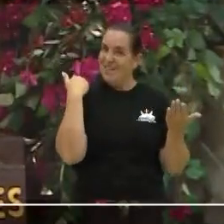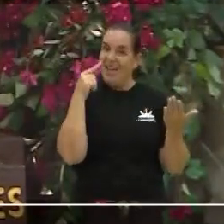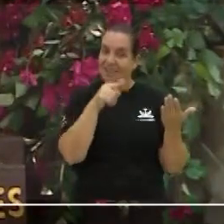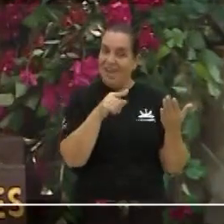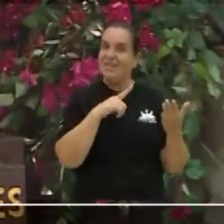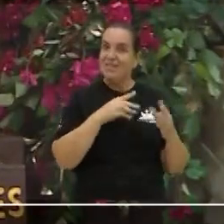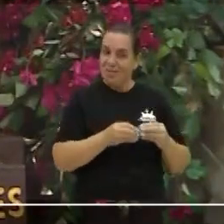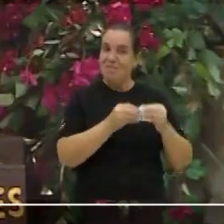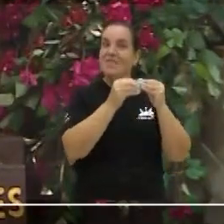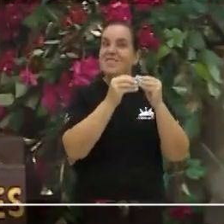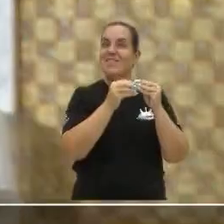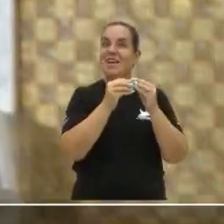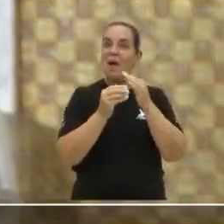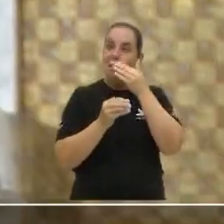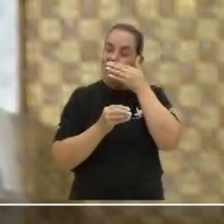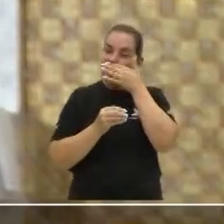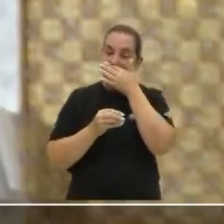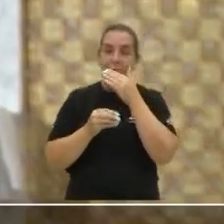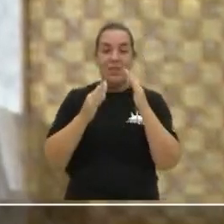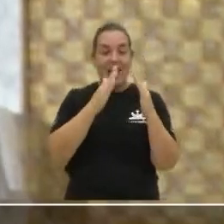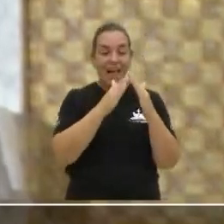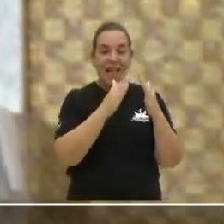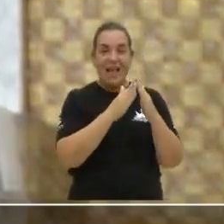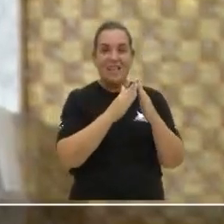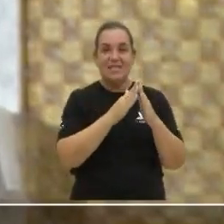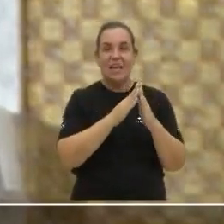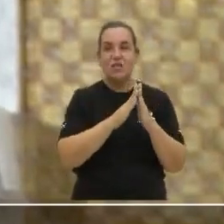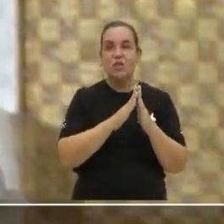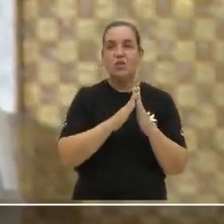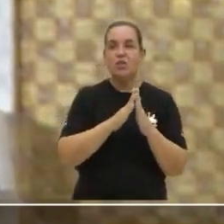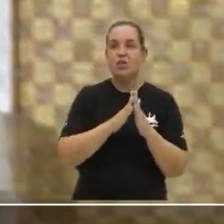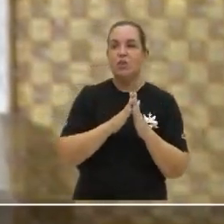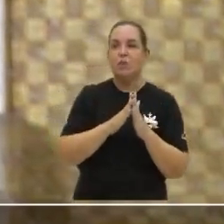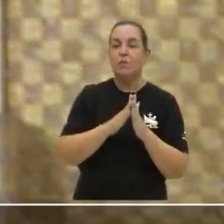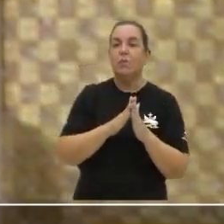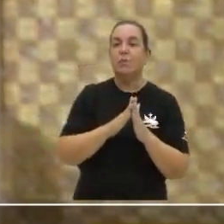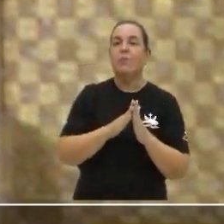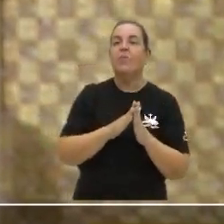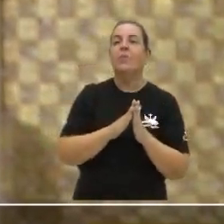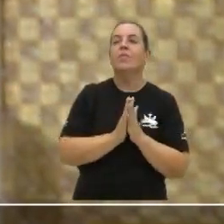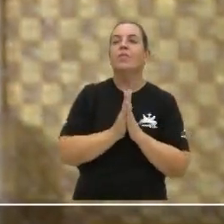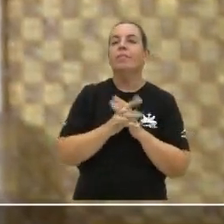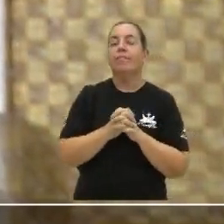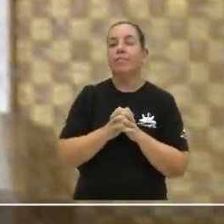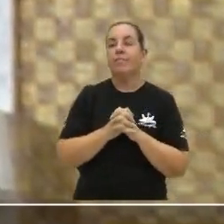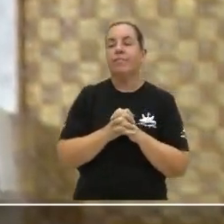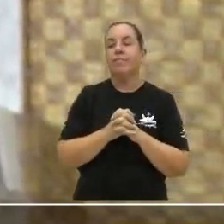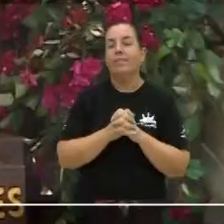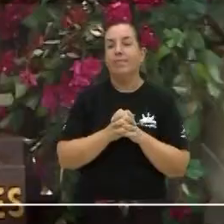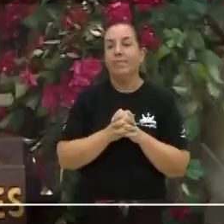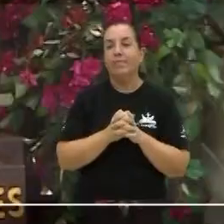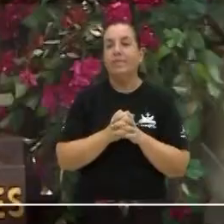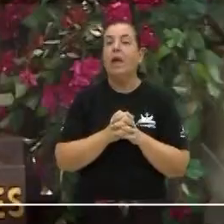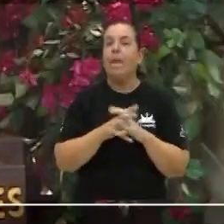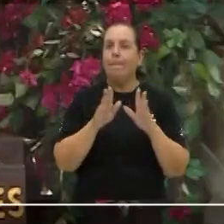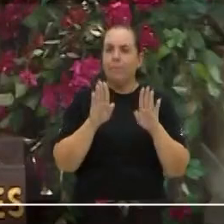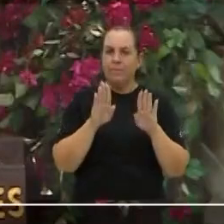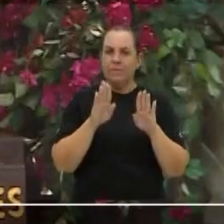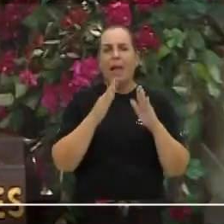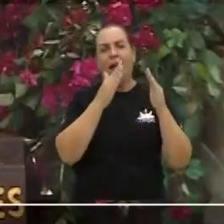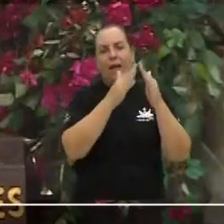missa. Na casa de João Marcos, do cenáculo, rezavam a